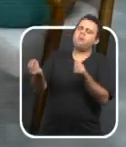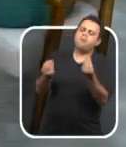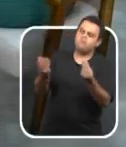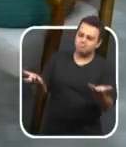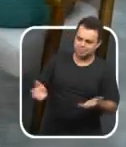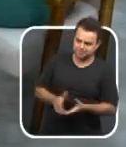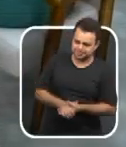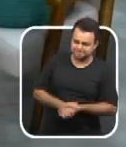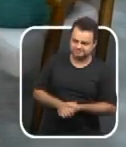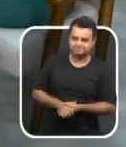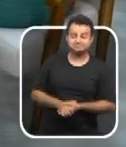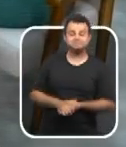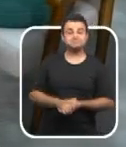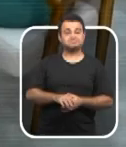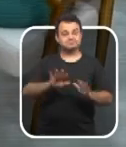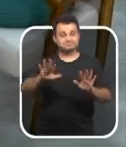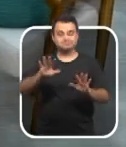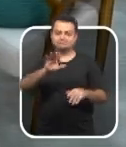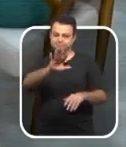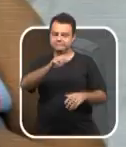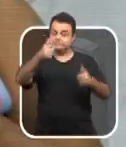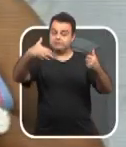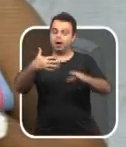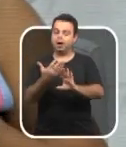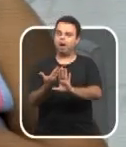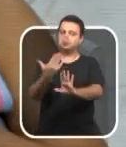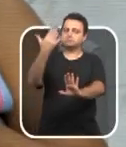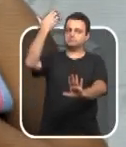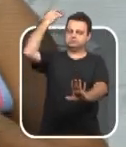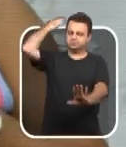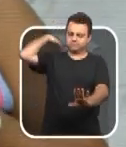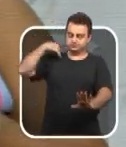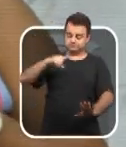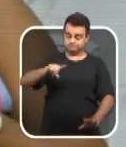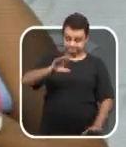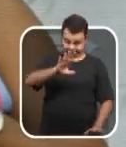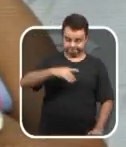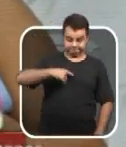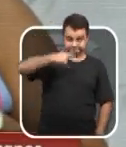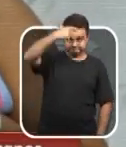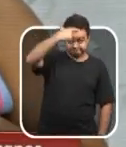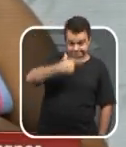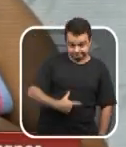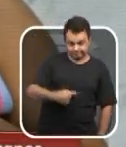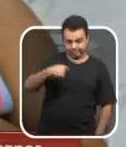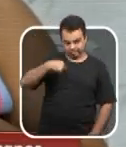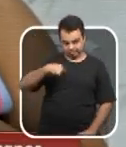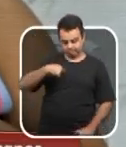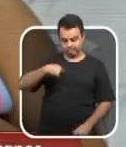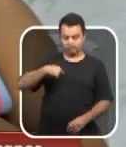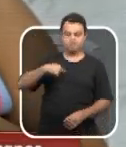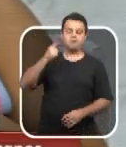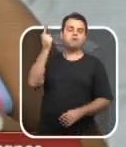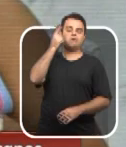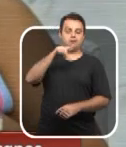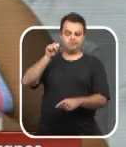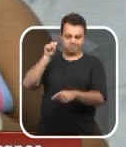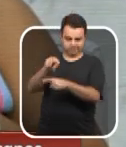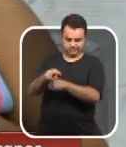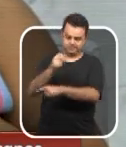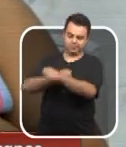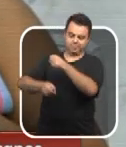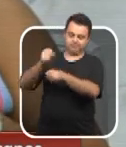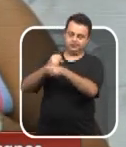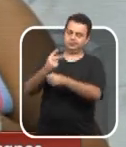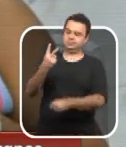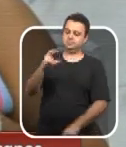eu vou falar um pouquinho anterior a isso. Como vereadora eleita em 2012, já